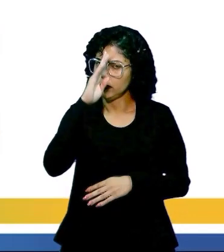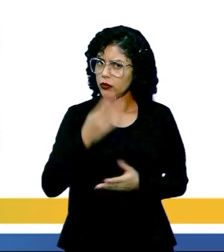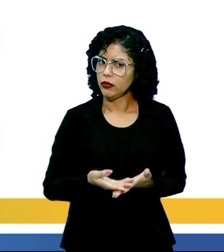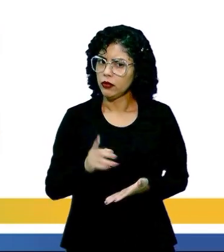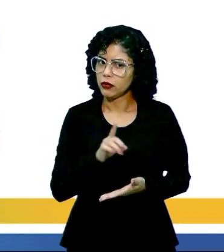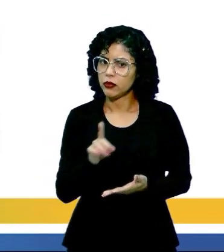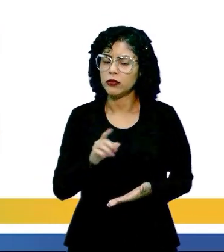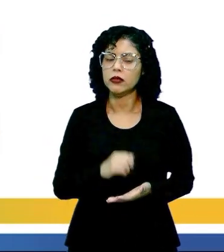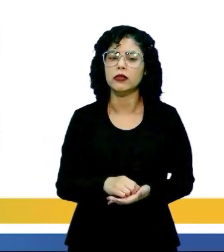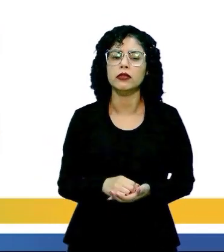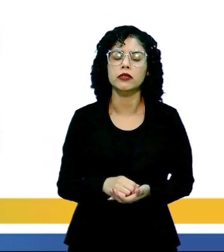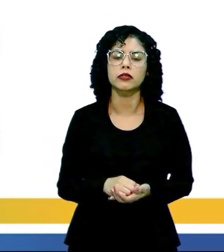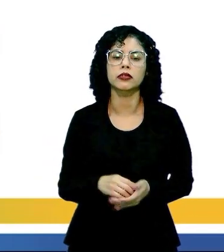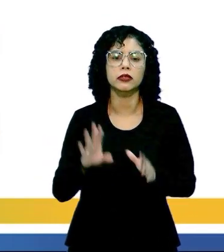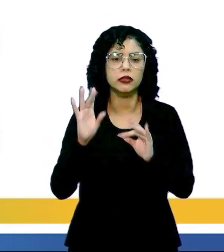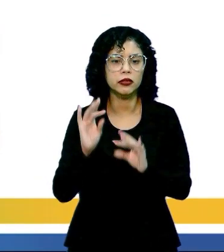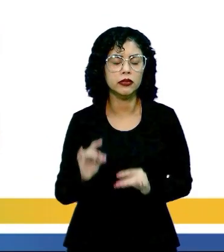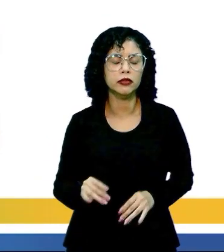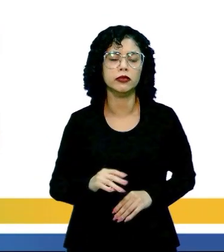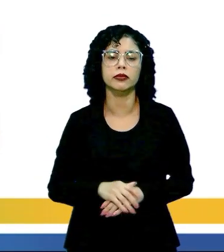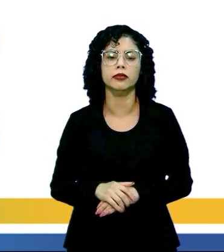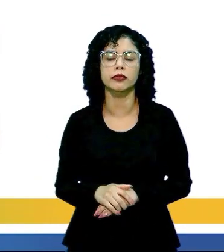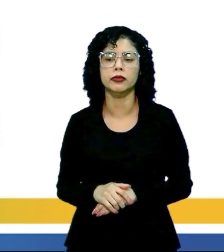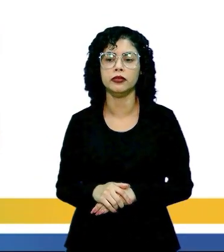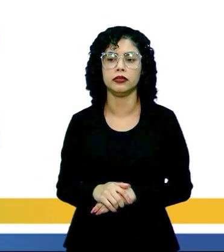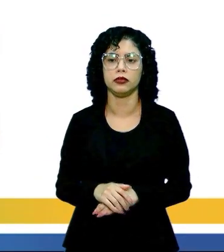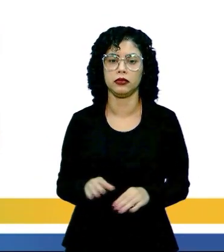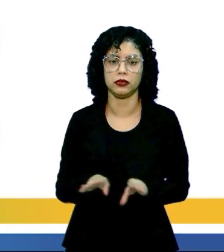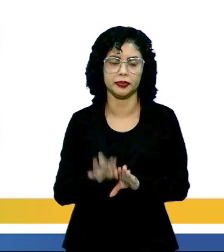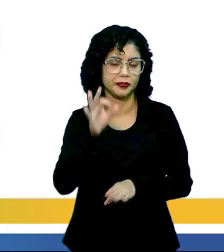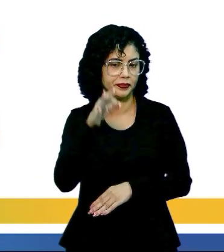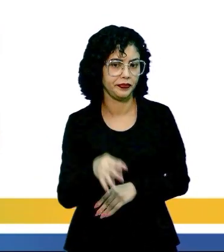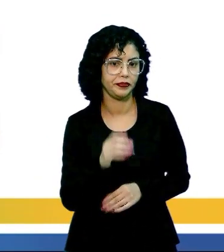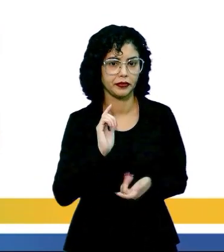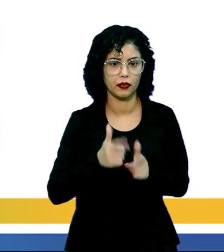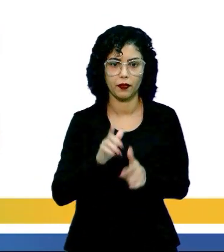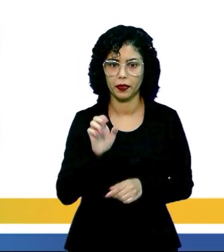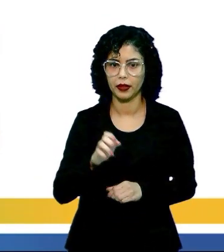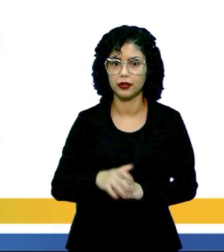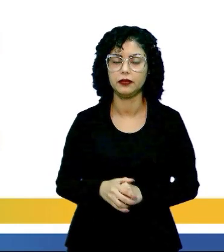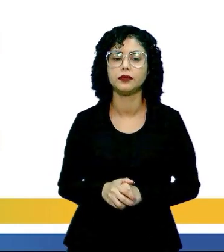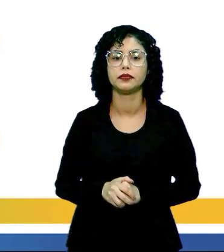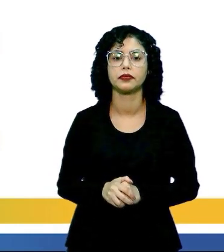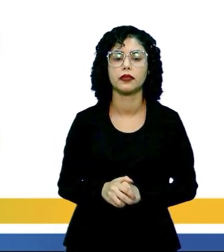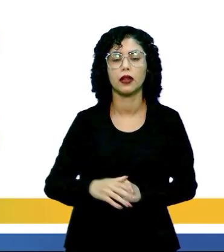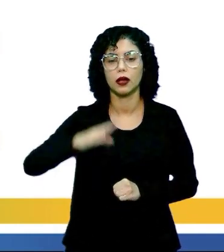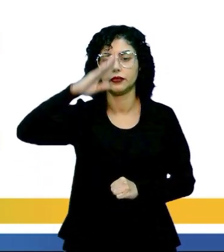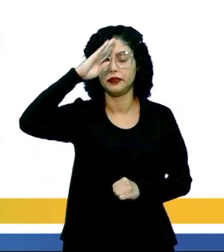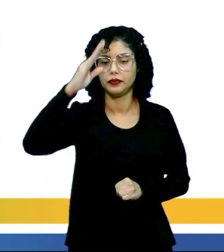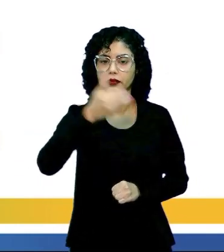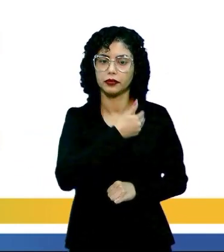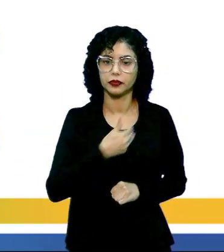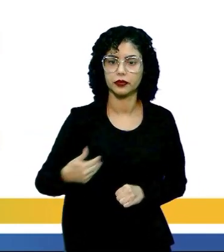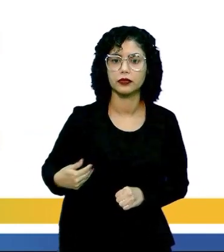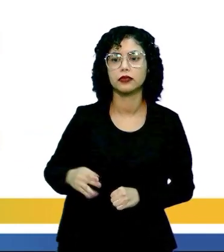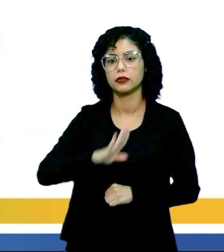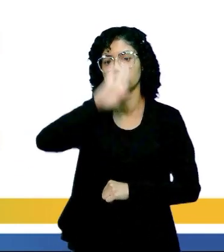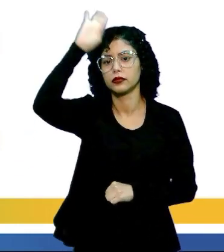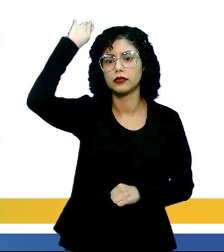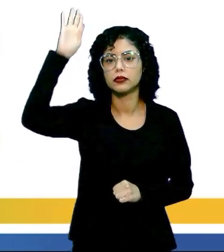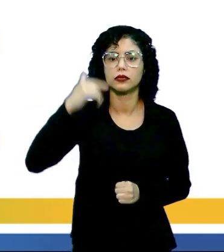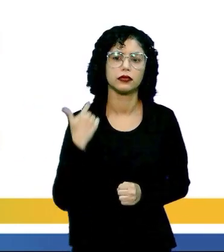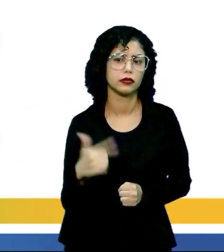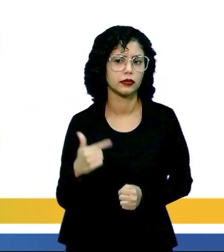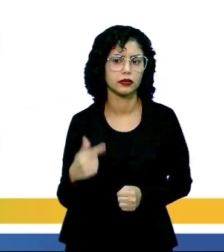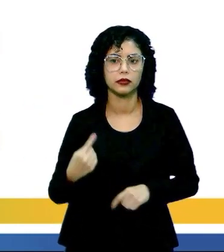que não, mas nós vamos detalhar mais, vamos ver se tem alguma coisa certa nessa letra E. O exército na República